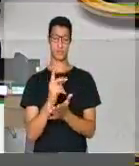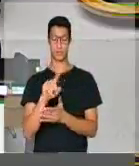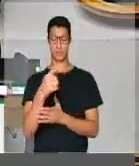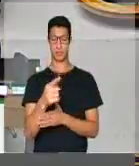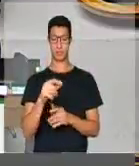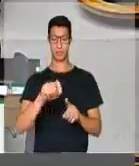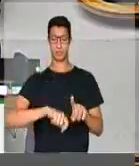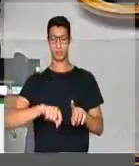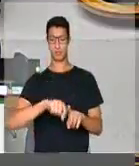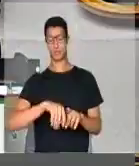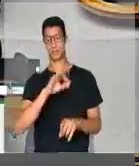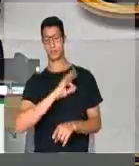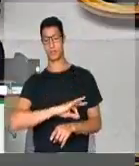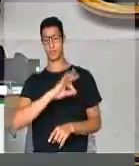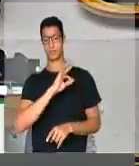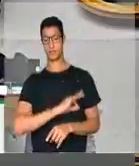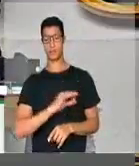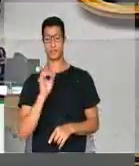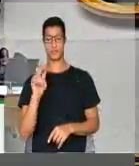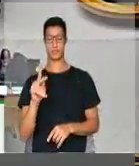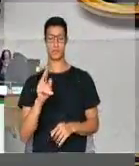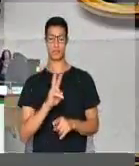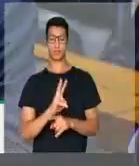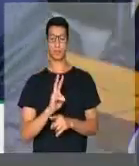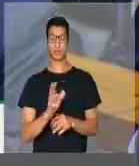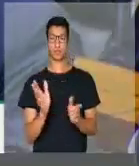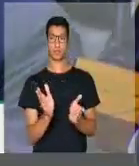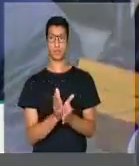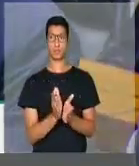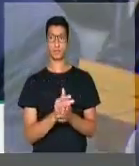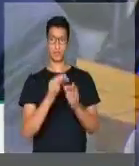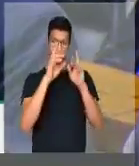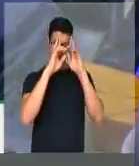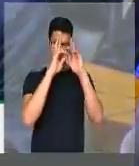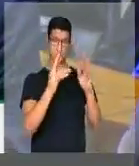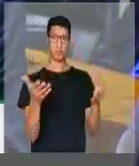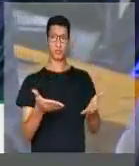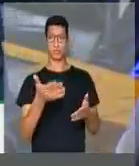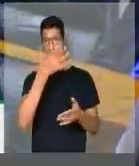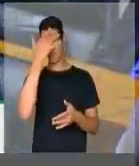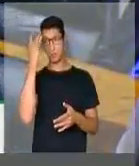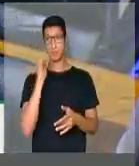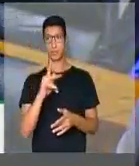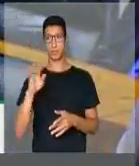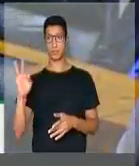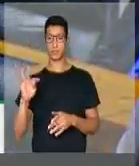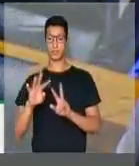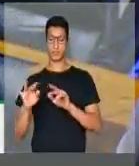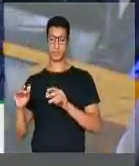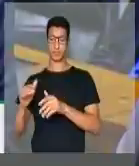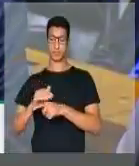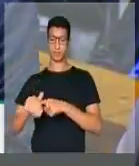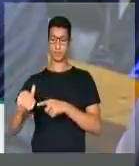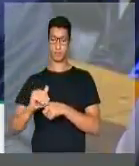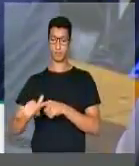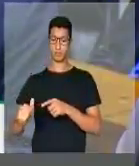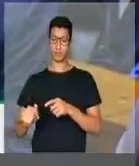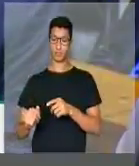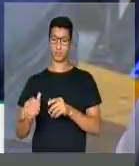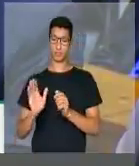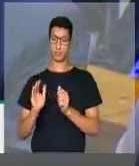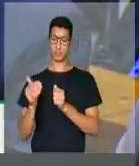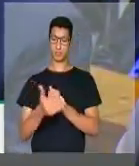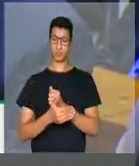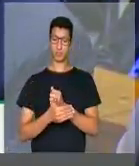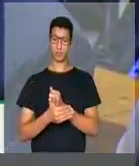do mensalão, do petrolão e etc. Defendo a bandeira dele, eu até respeito. Agora, aqueles que eram o PT, que vão para os seus puxadinhos para se